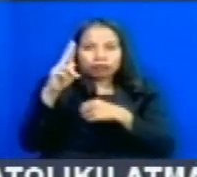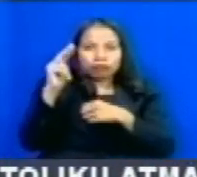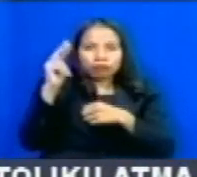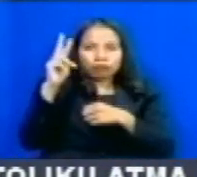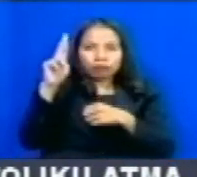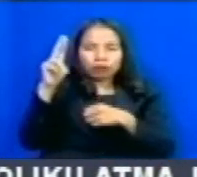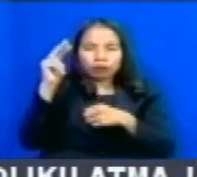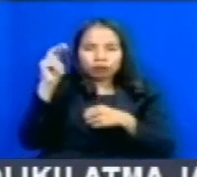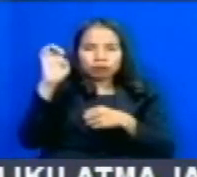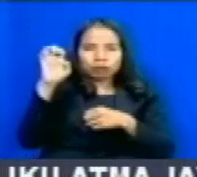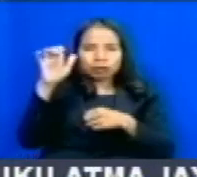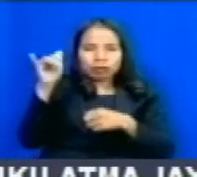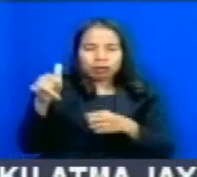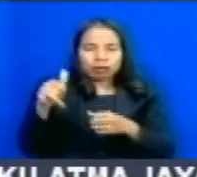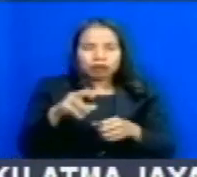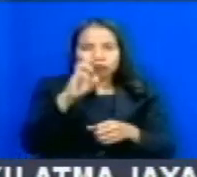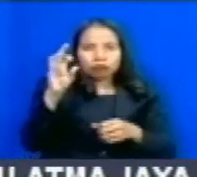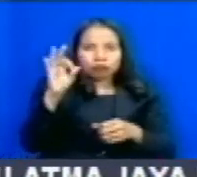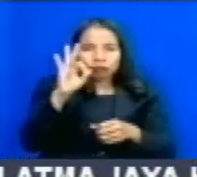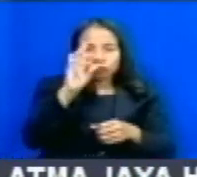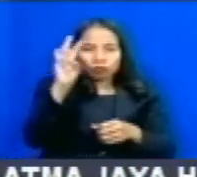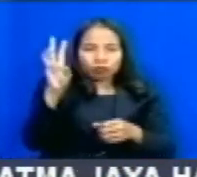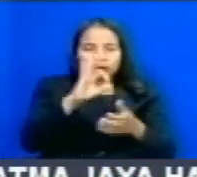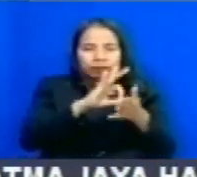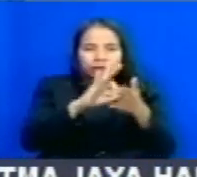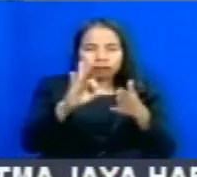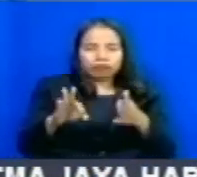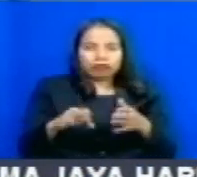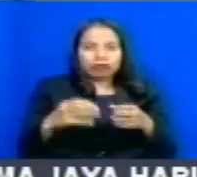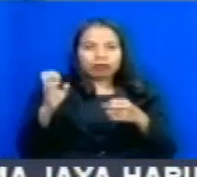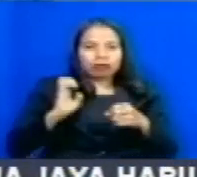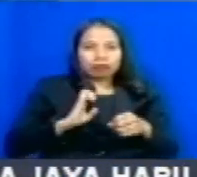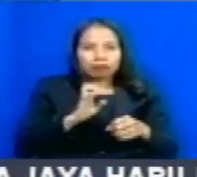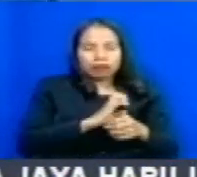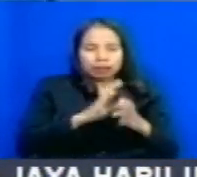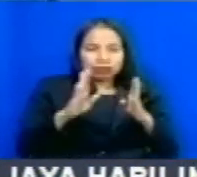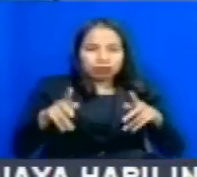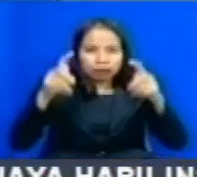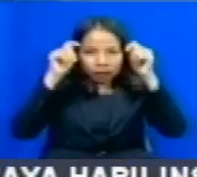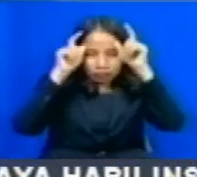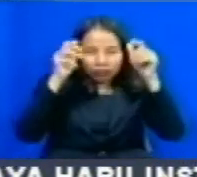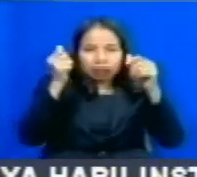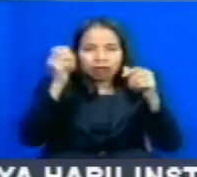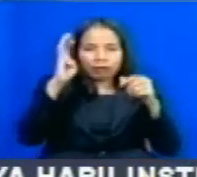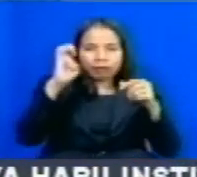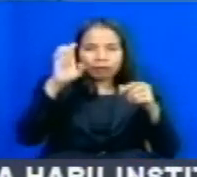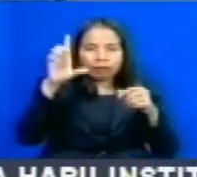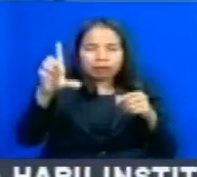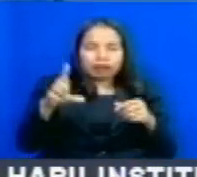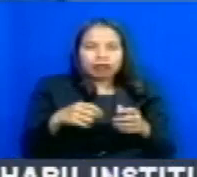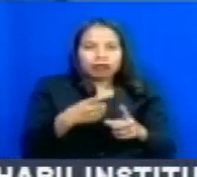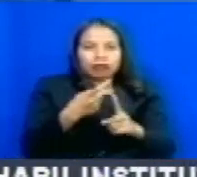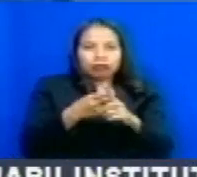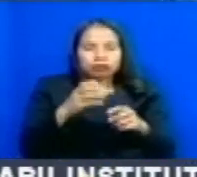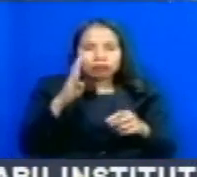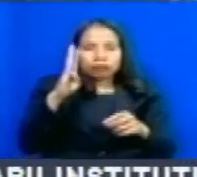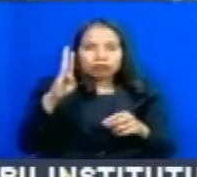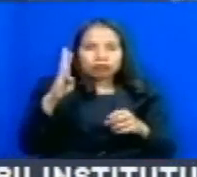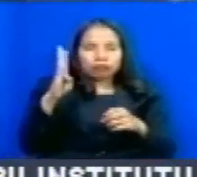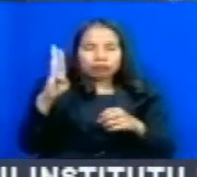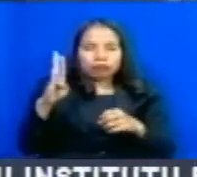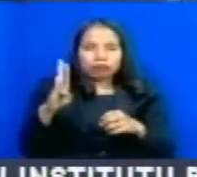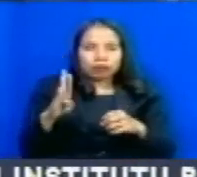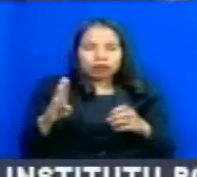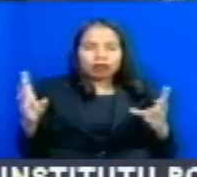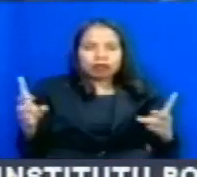Quarta-feira, né, Ambassador Timor-Leste niam ba Brunei Darussalam, Abel Guterres, lori agência ida. Husi Brunei, basar malu